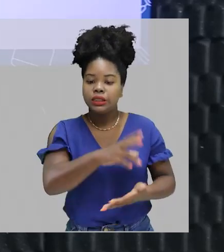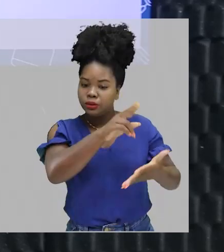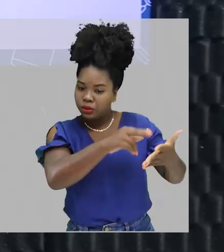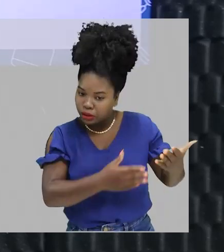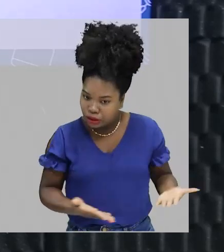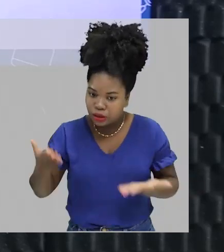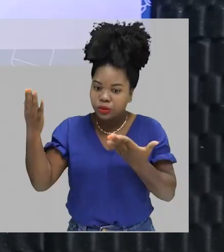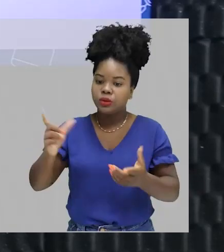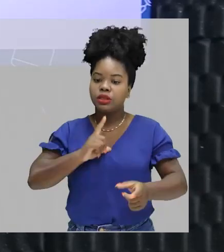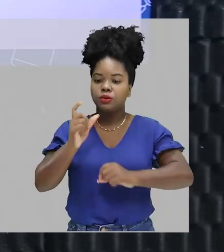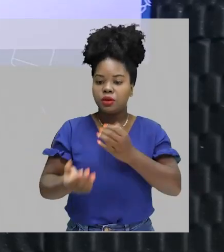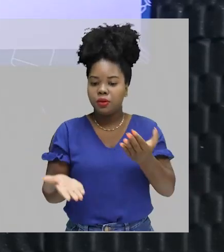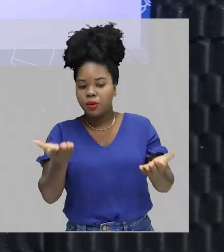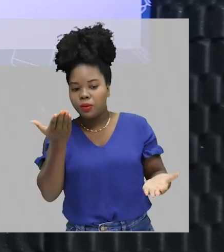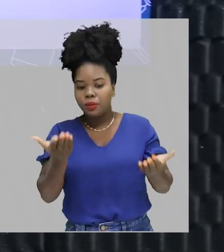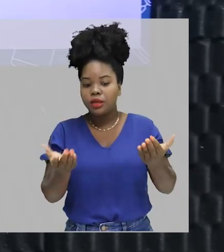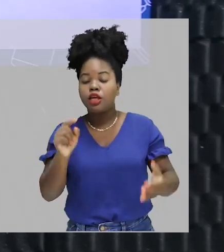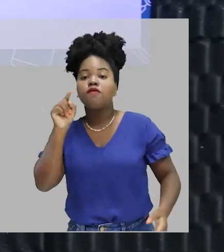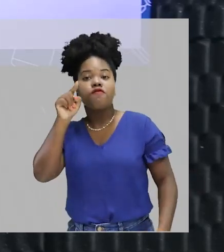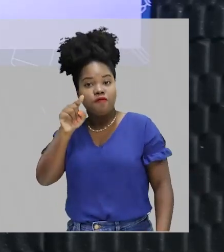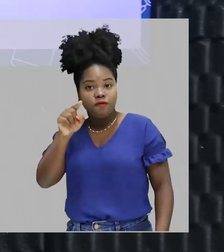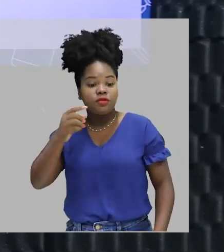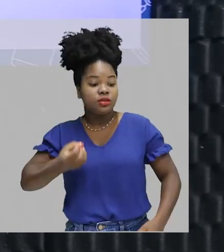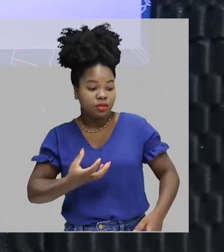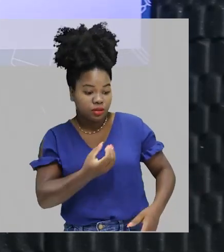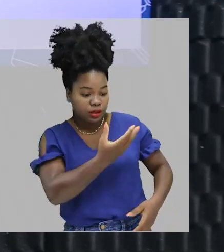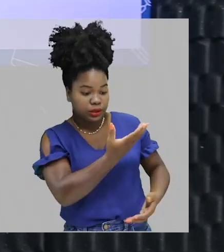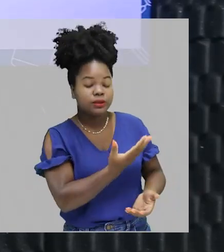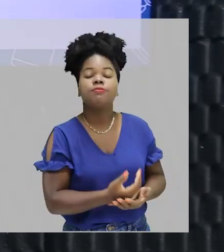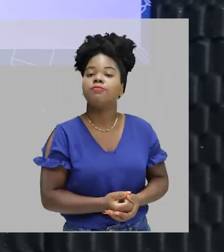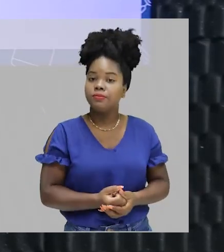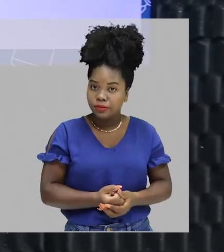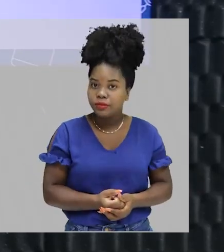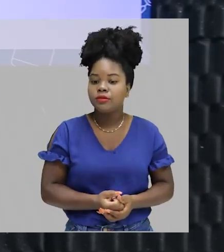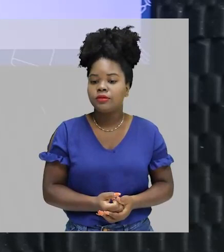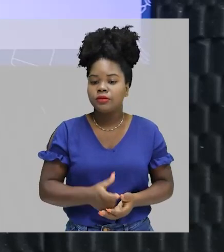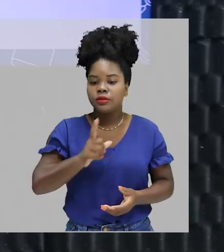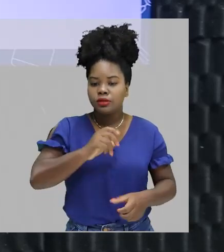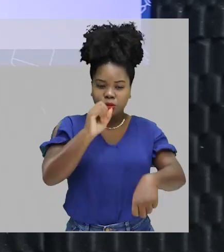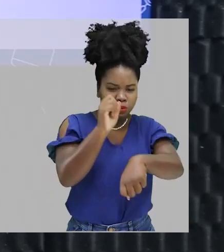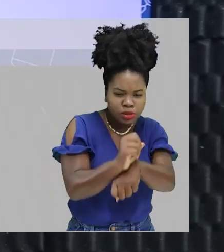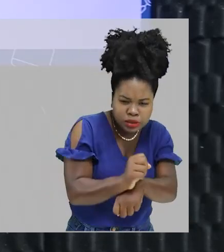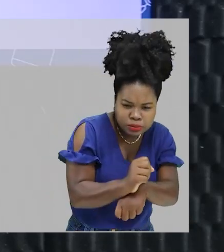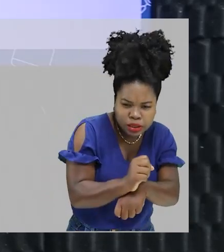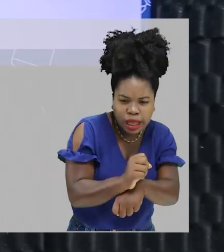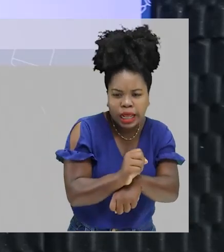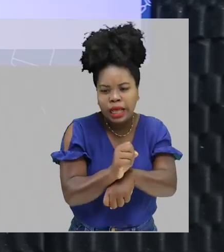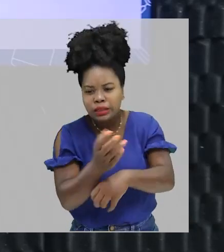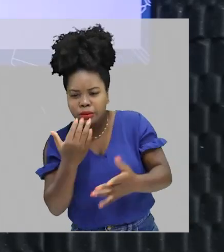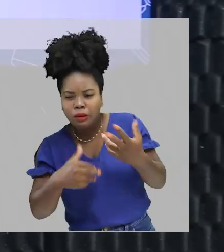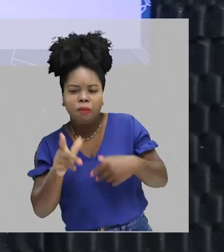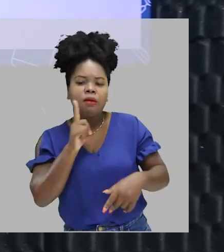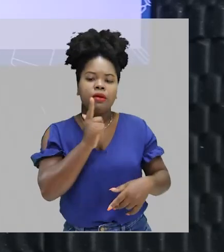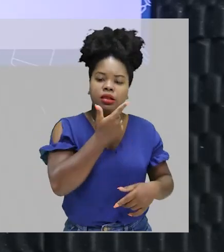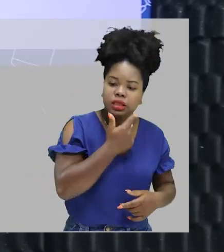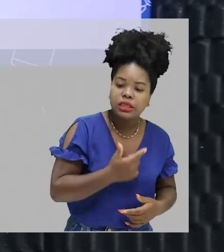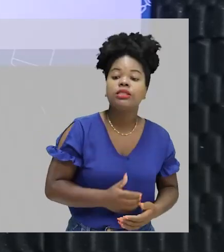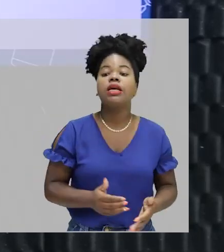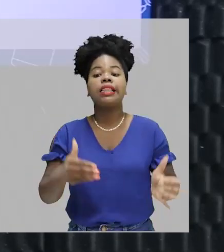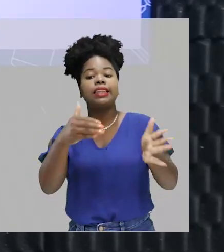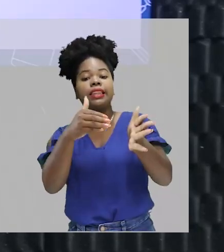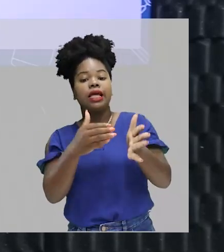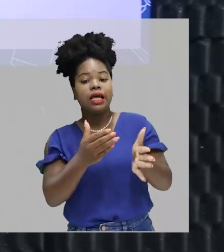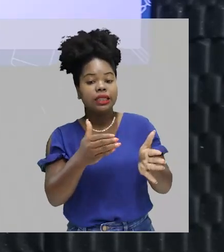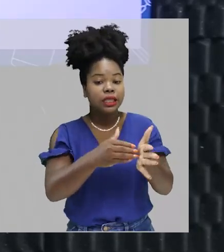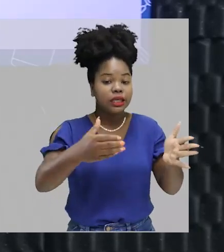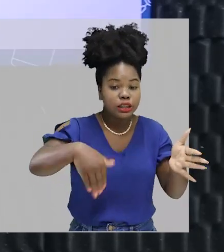viagem. Normalmente, você vai fazer algumas paradas para até chegar no ponto final, ao destino